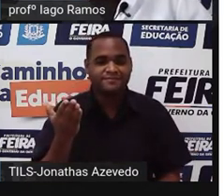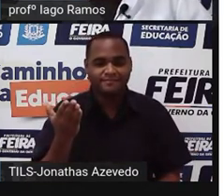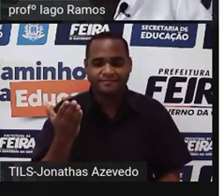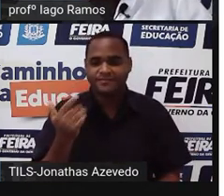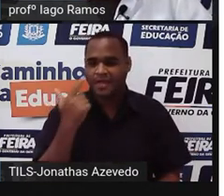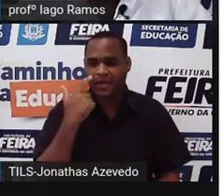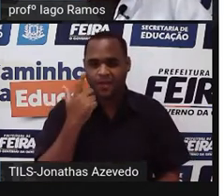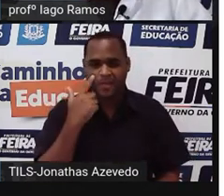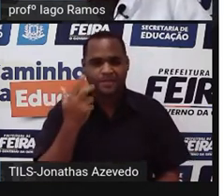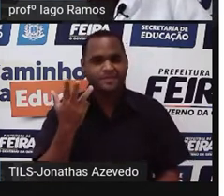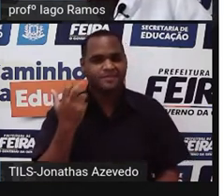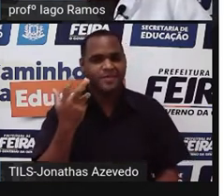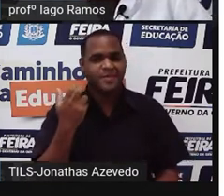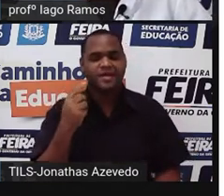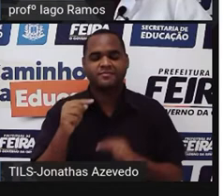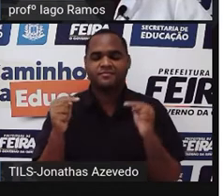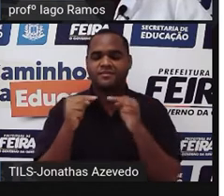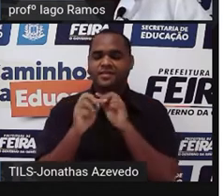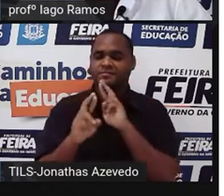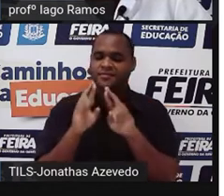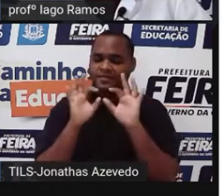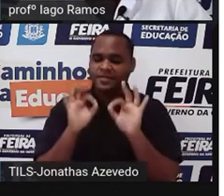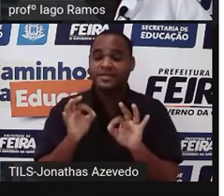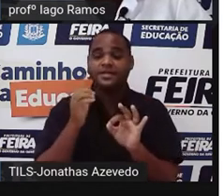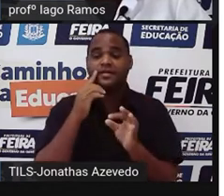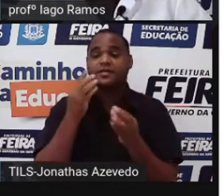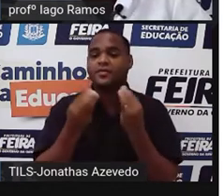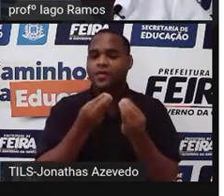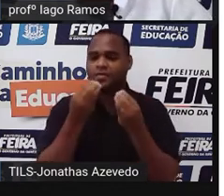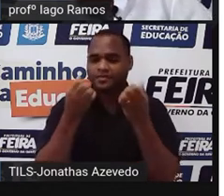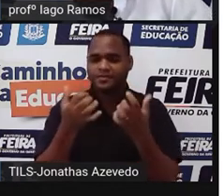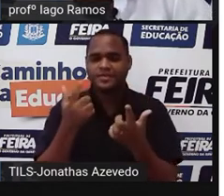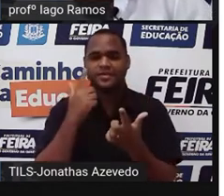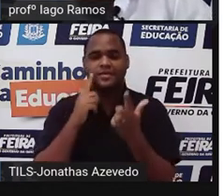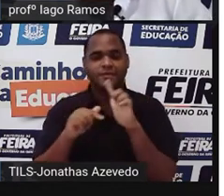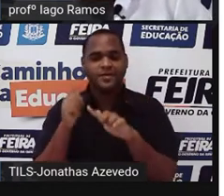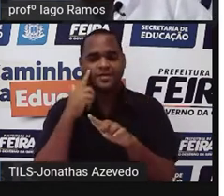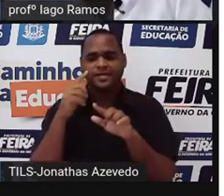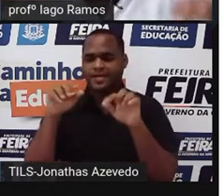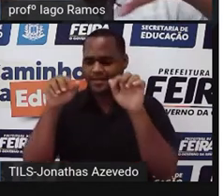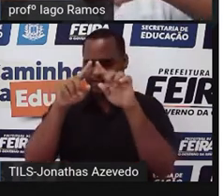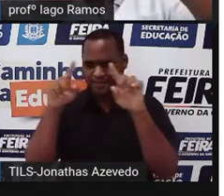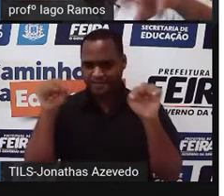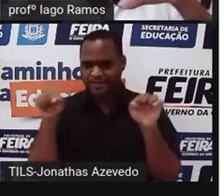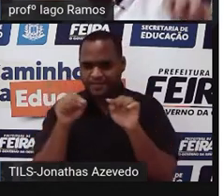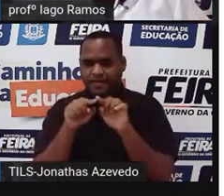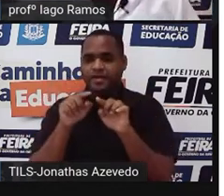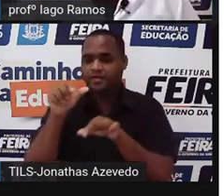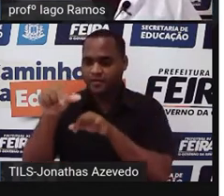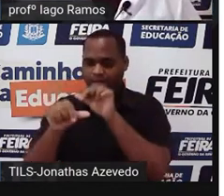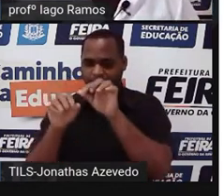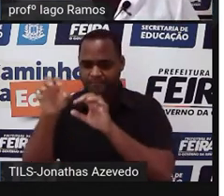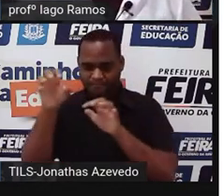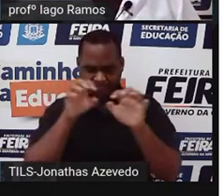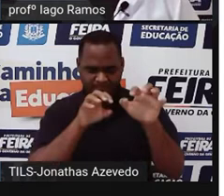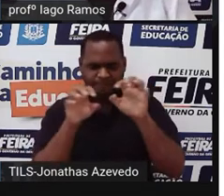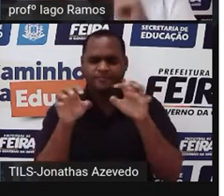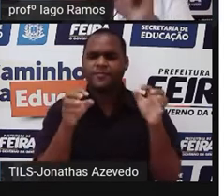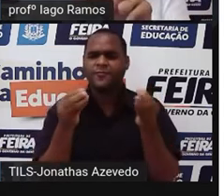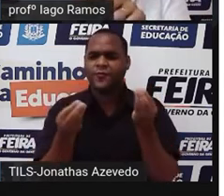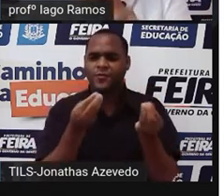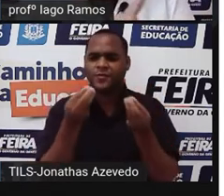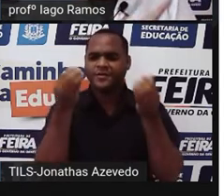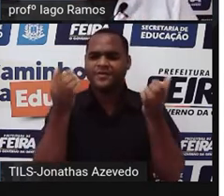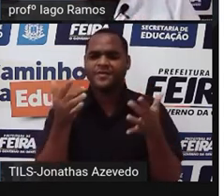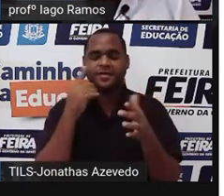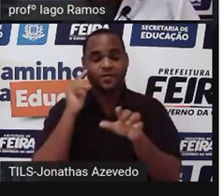Se liga no resultado. Veja como é que a gente pode pegar esses três quadrados, reposicionar eles e